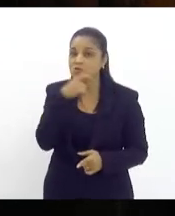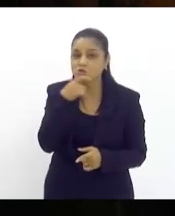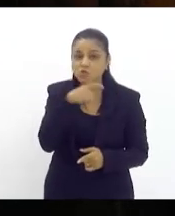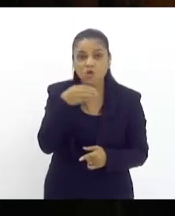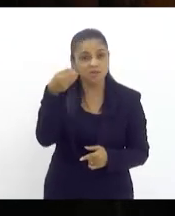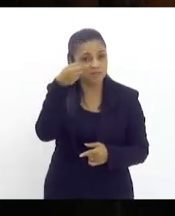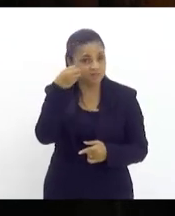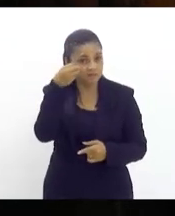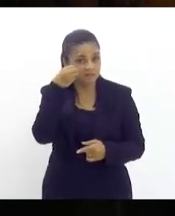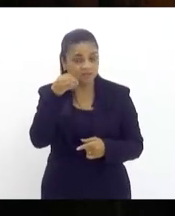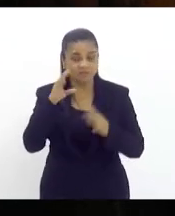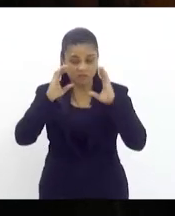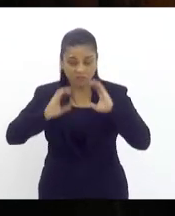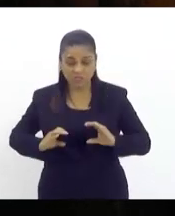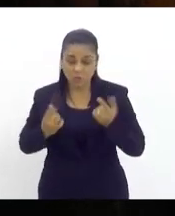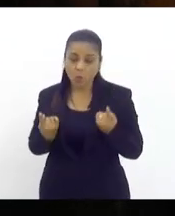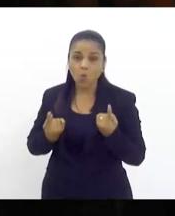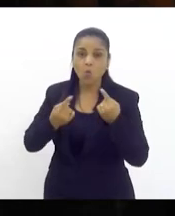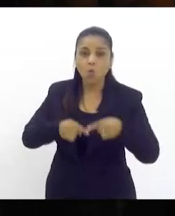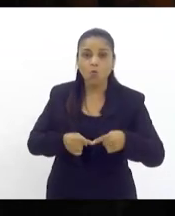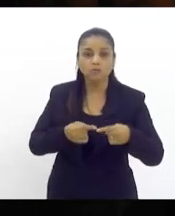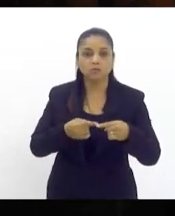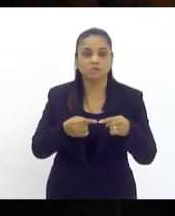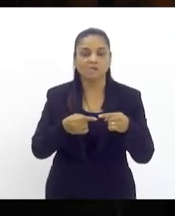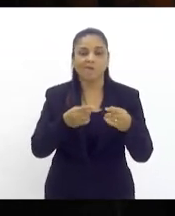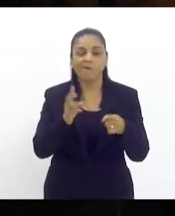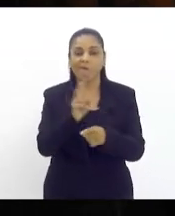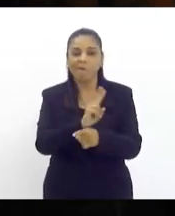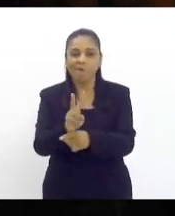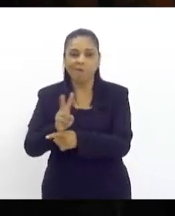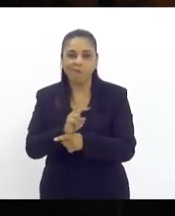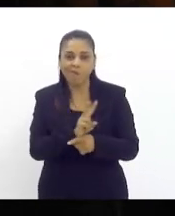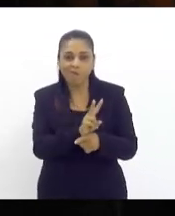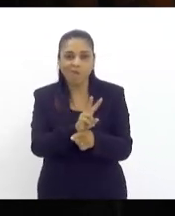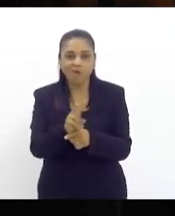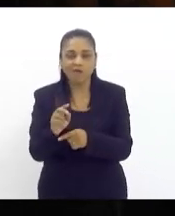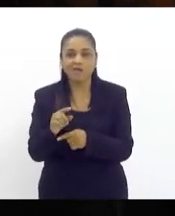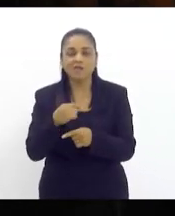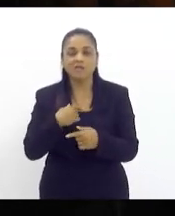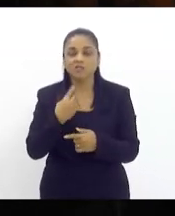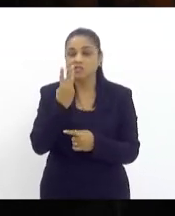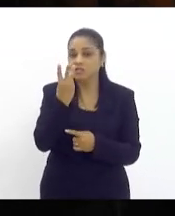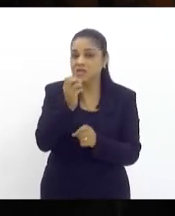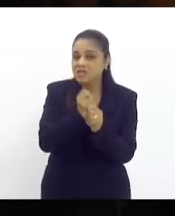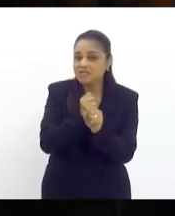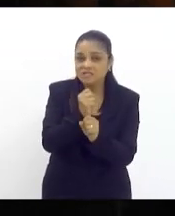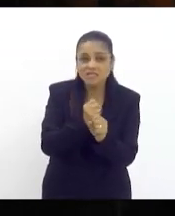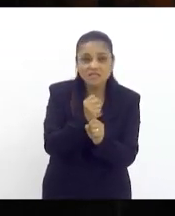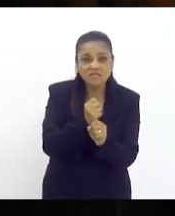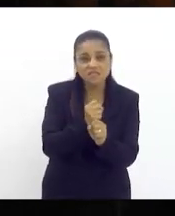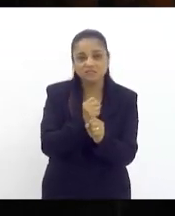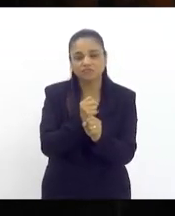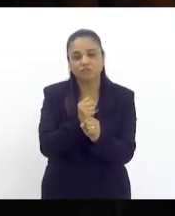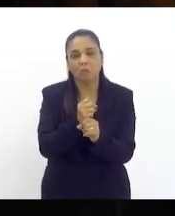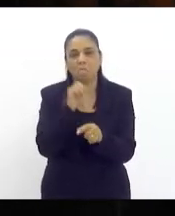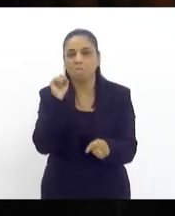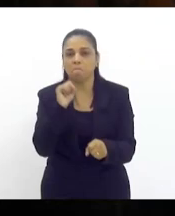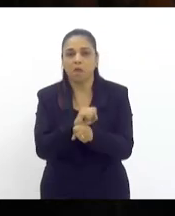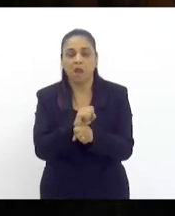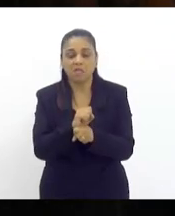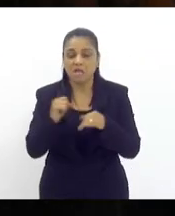colocar a cidadão contra o guarda municipal eles dormiram durante três anos a cidade é uma zona